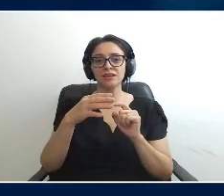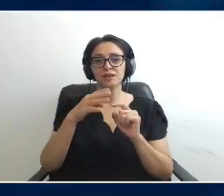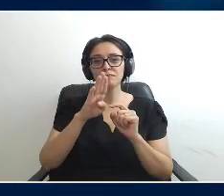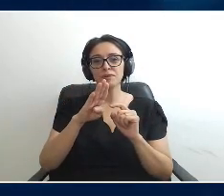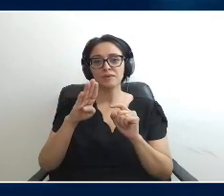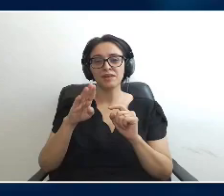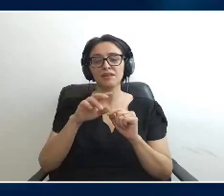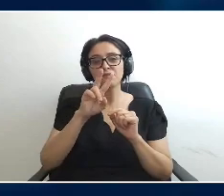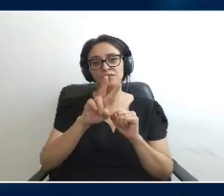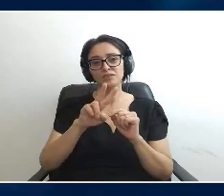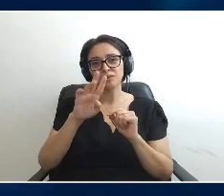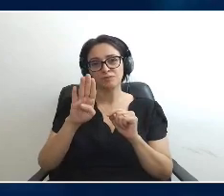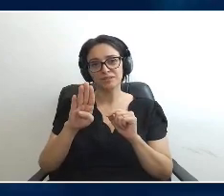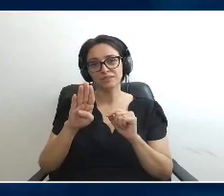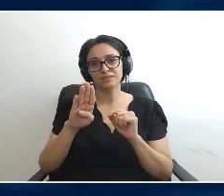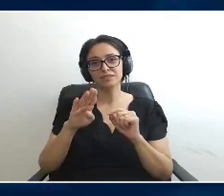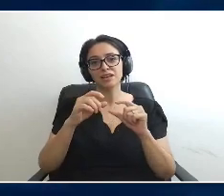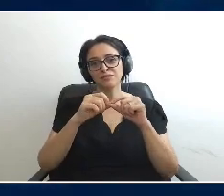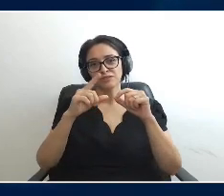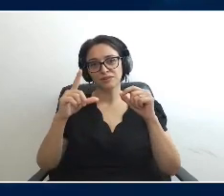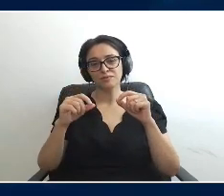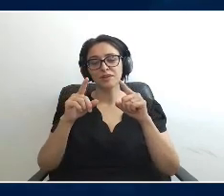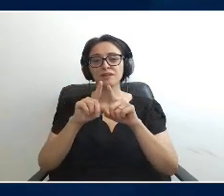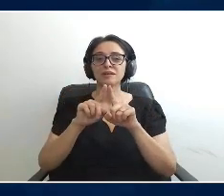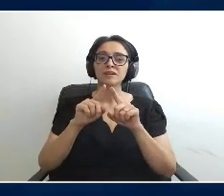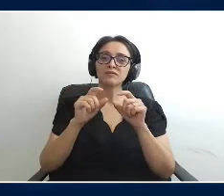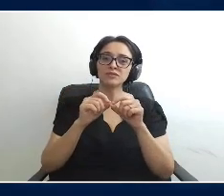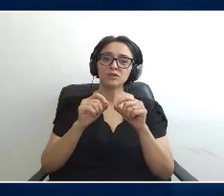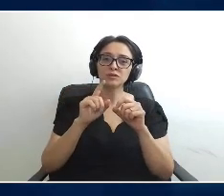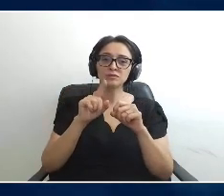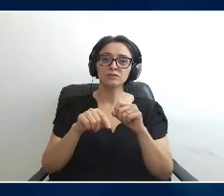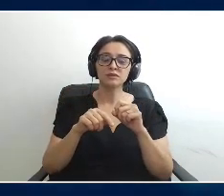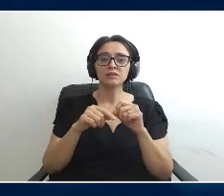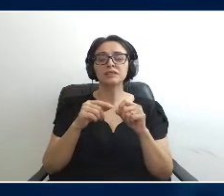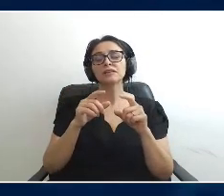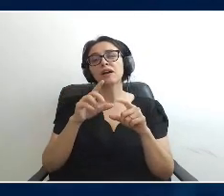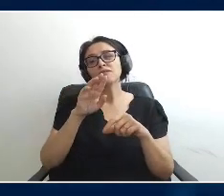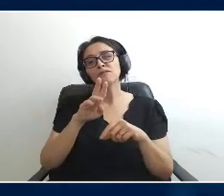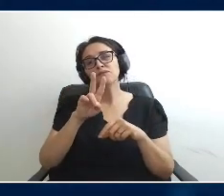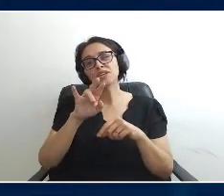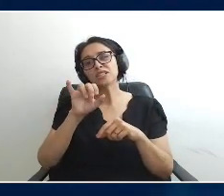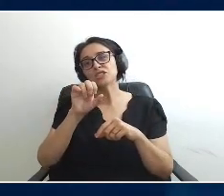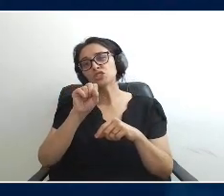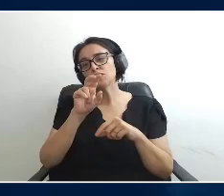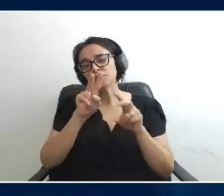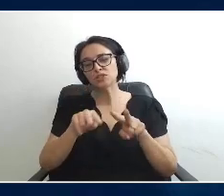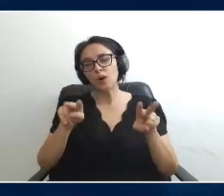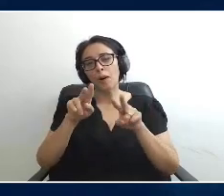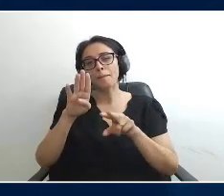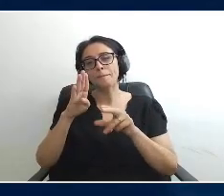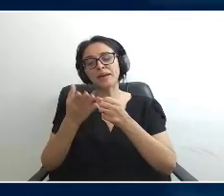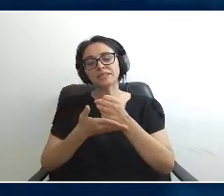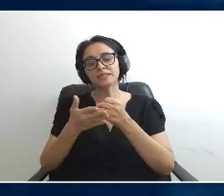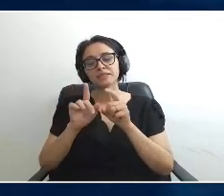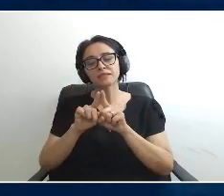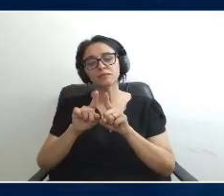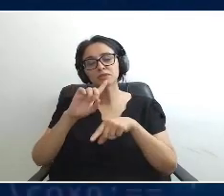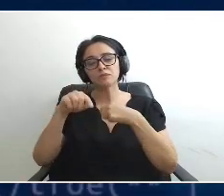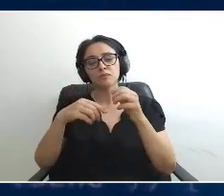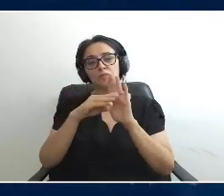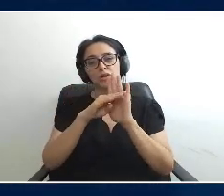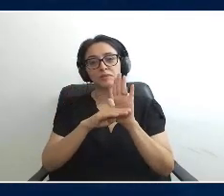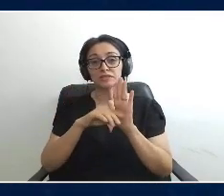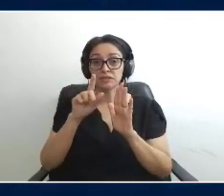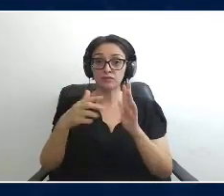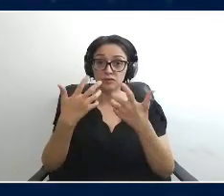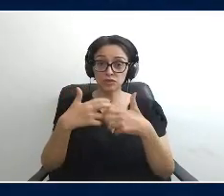Basic que a gente usa para codar. Aí, quando você estava explicando algumas coisas relacionadas à programação funcional, eu lembrei de muita